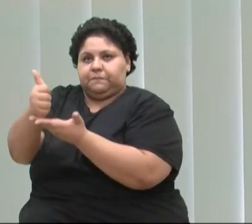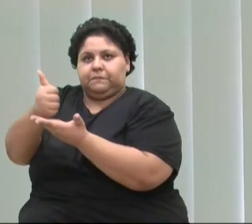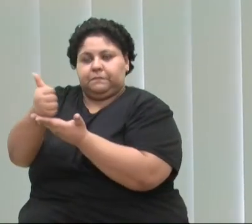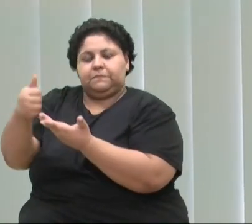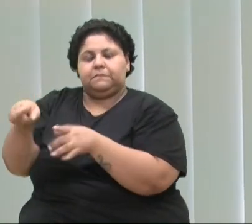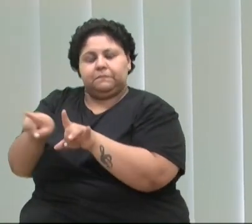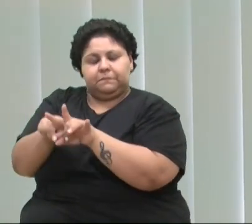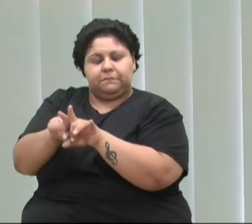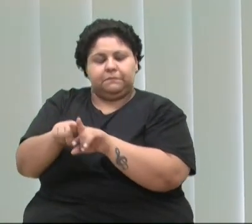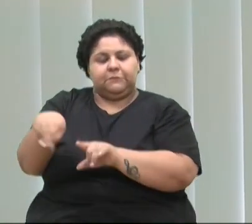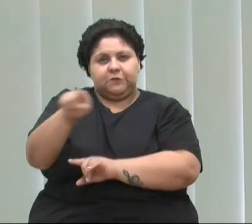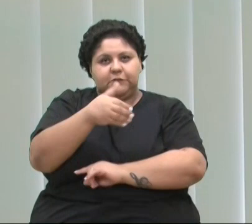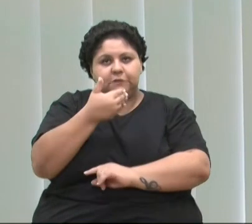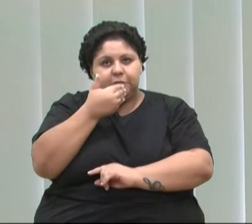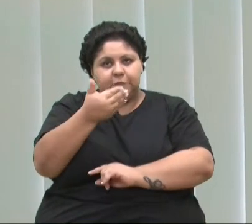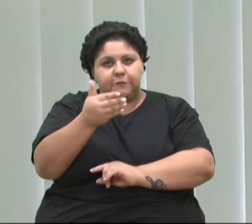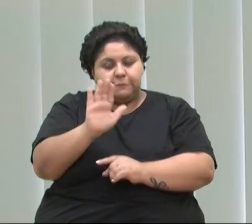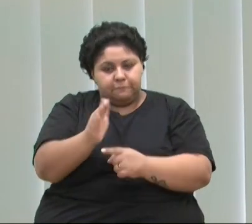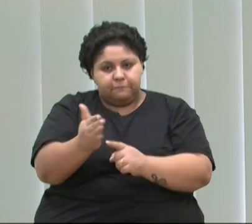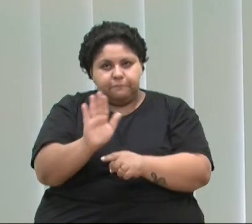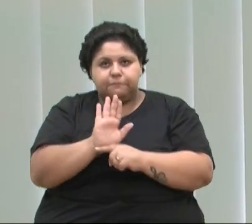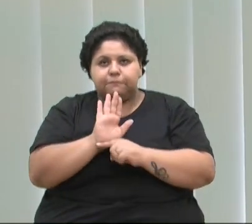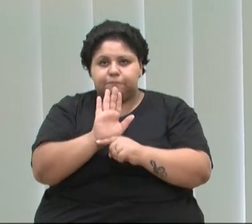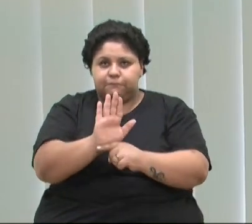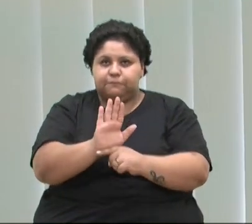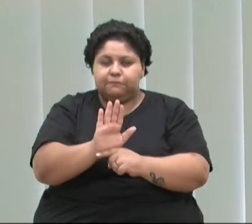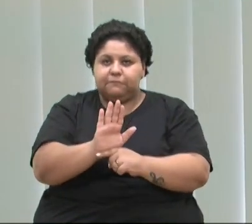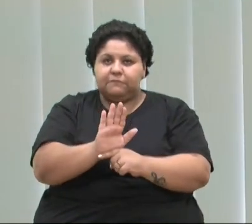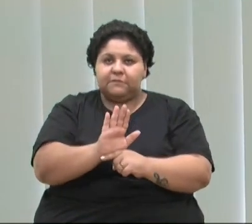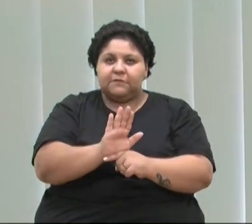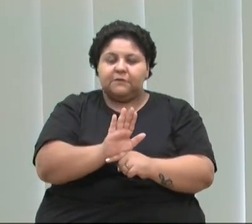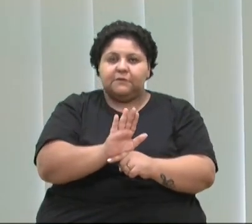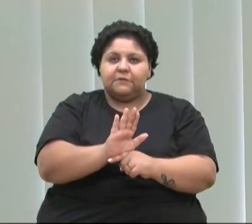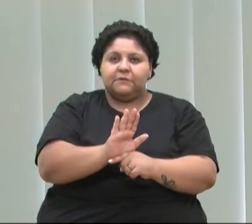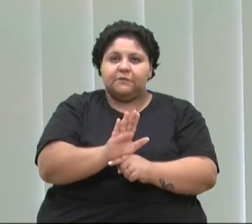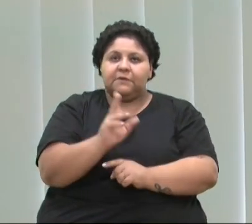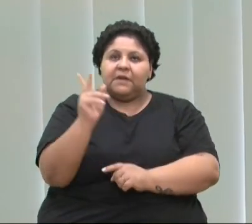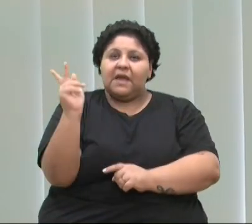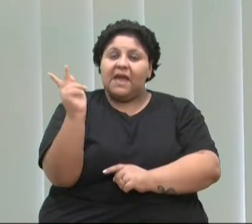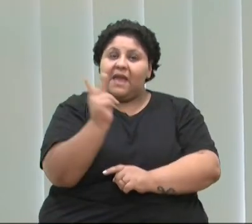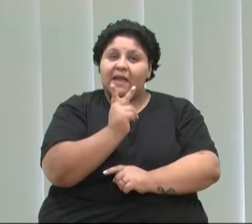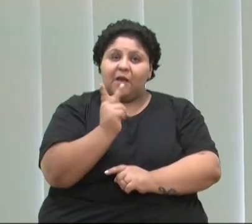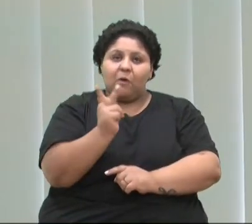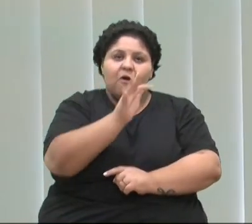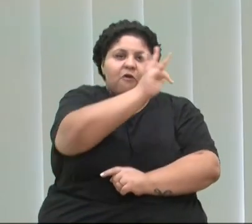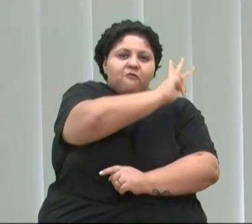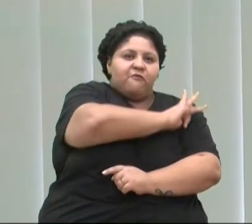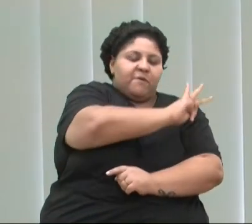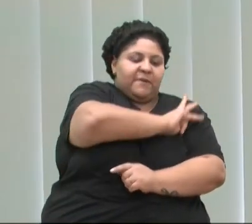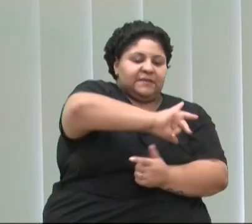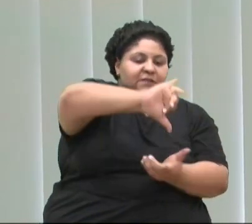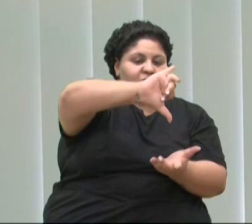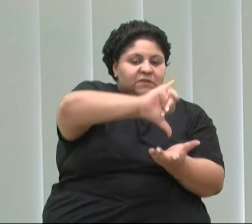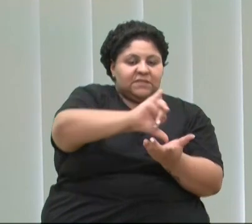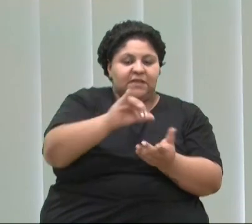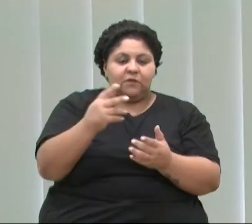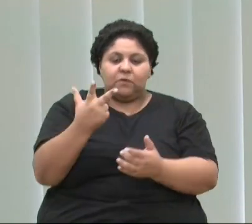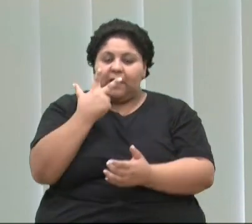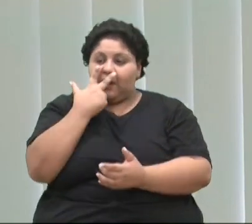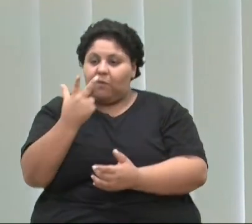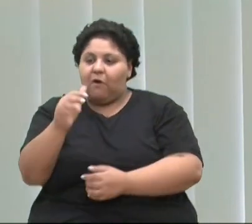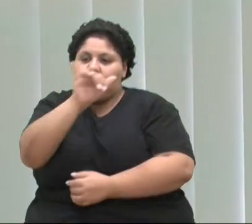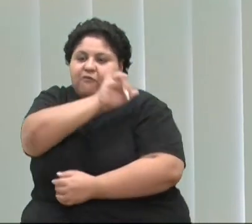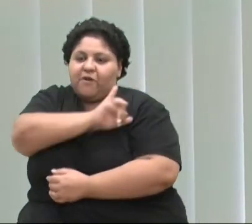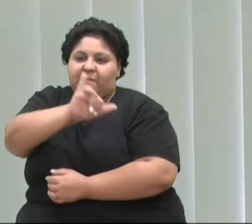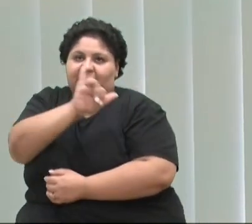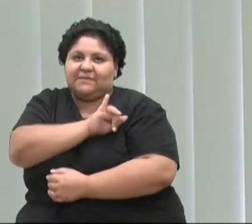todos. A farmácia básica que tem lá no CES é a mesma que tem nas UBSs regionais. Então, as pessoas elas